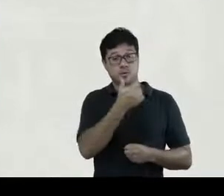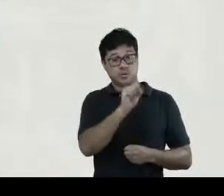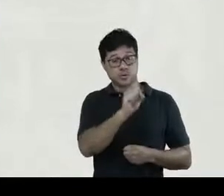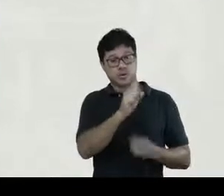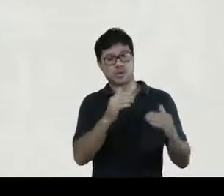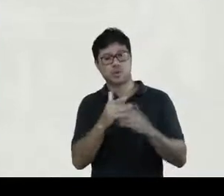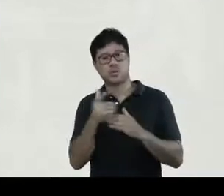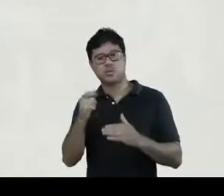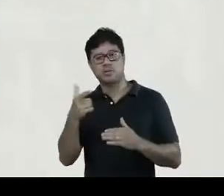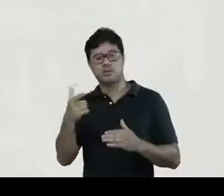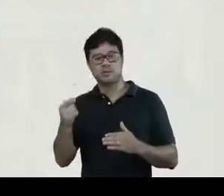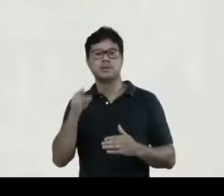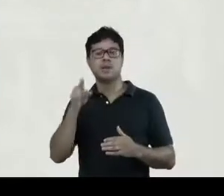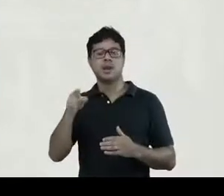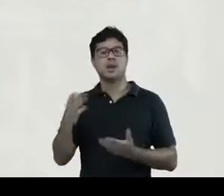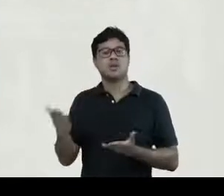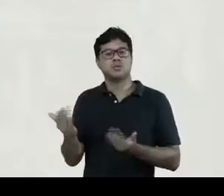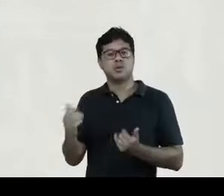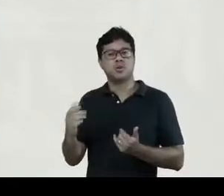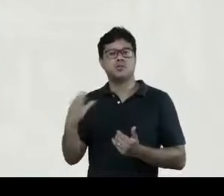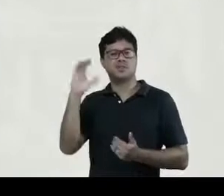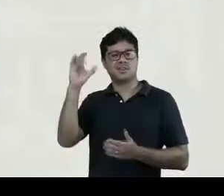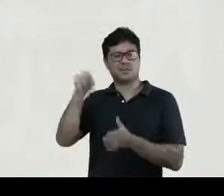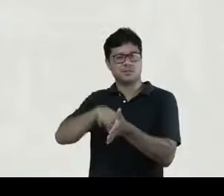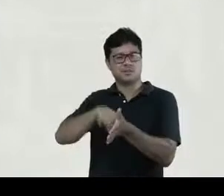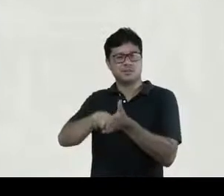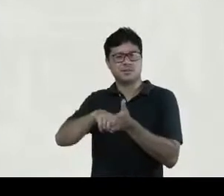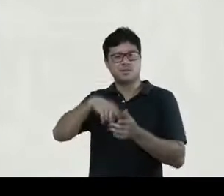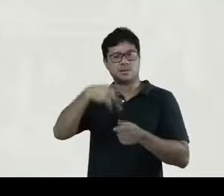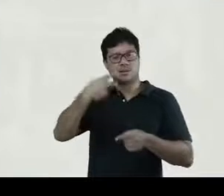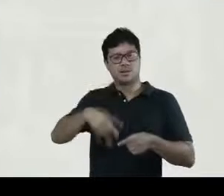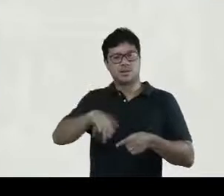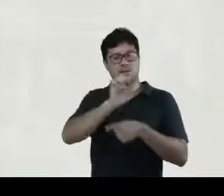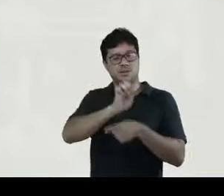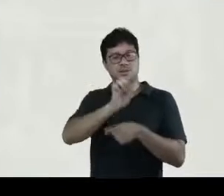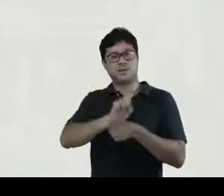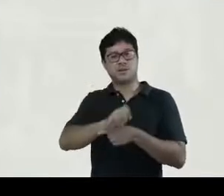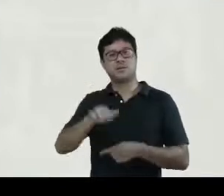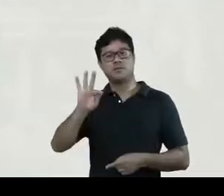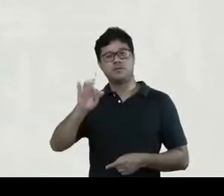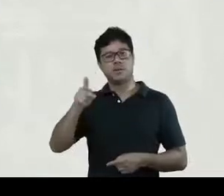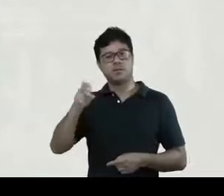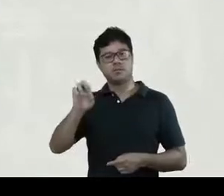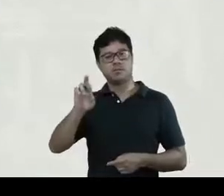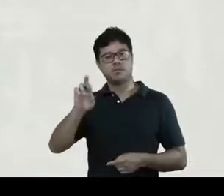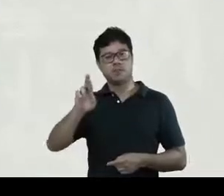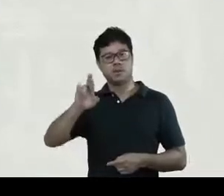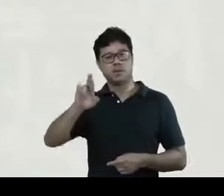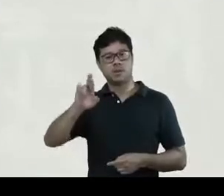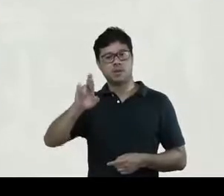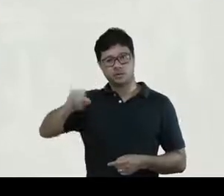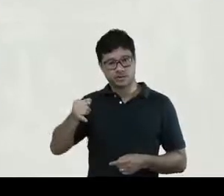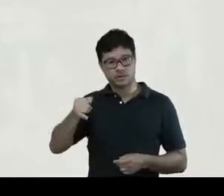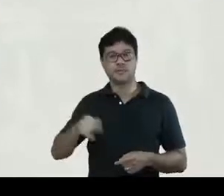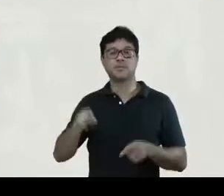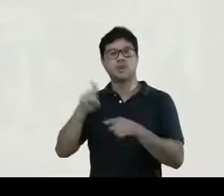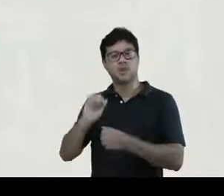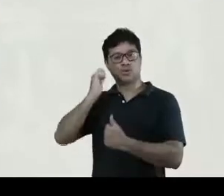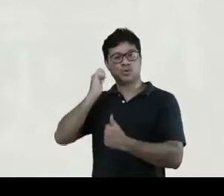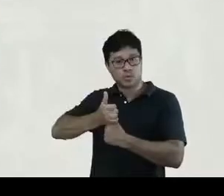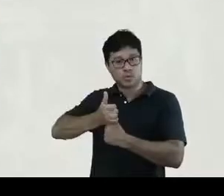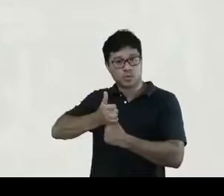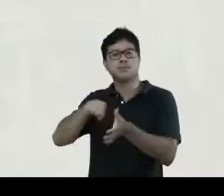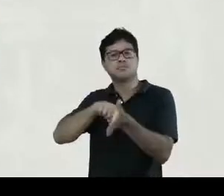2020 ocupa o posto de jovem cientista do nosso estado pela FAPERJ. É pesquisador titular do Instituto Brasileiro